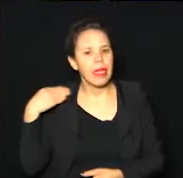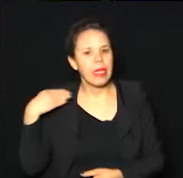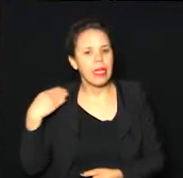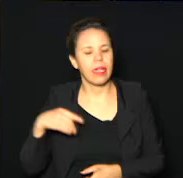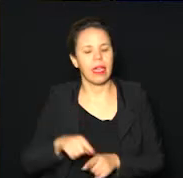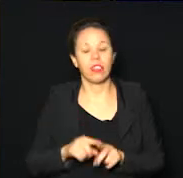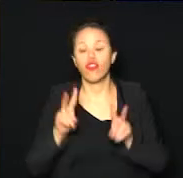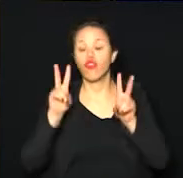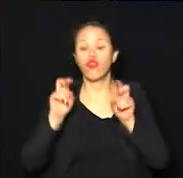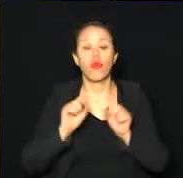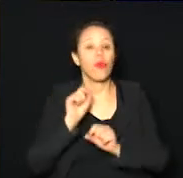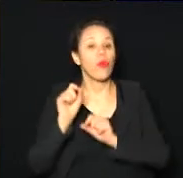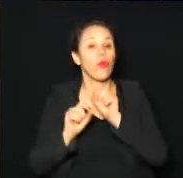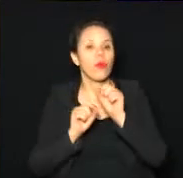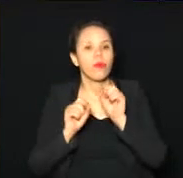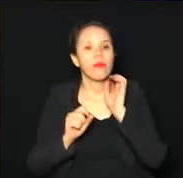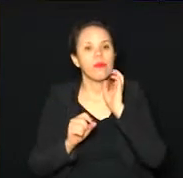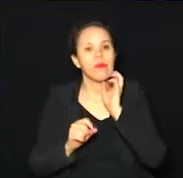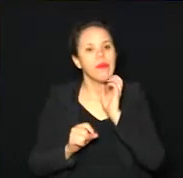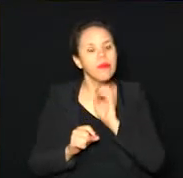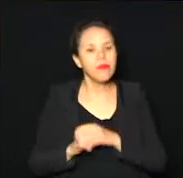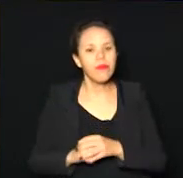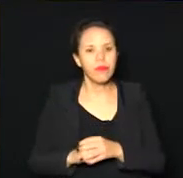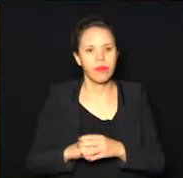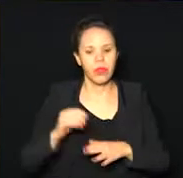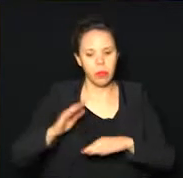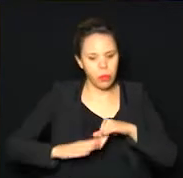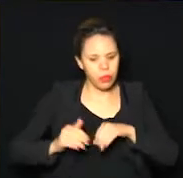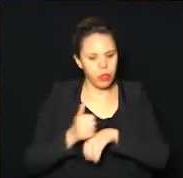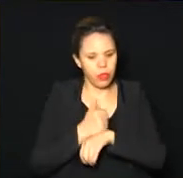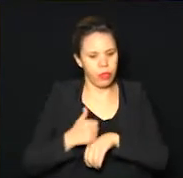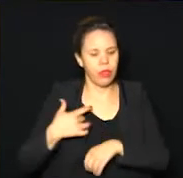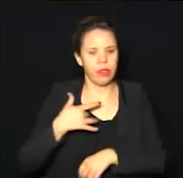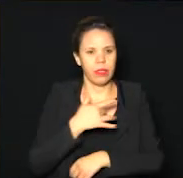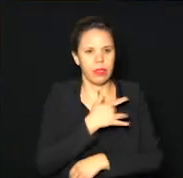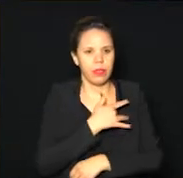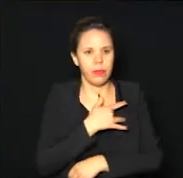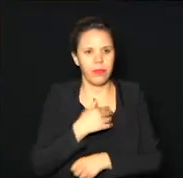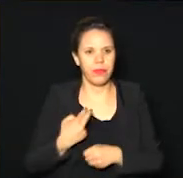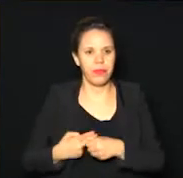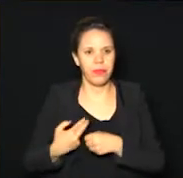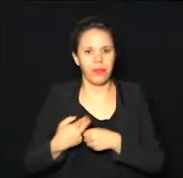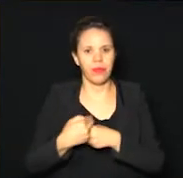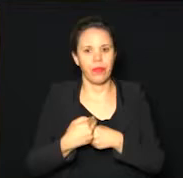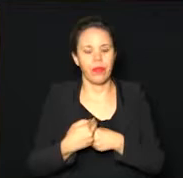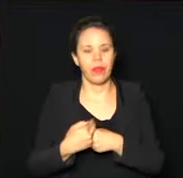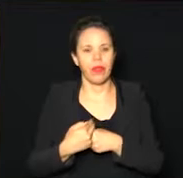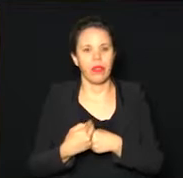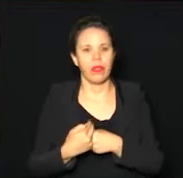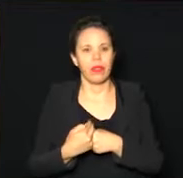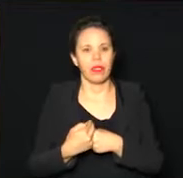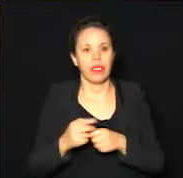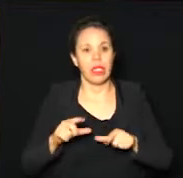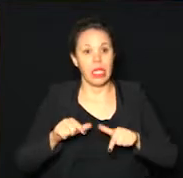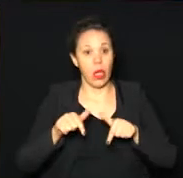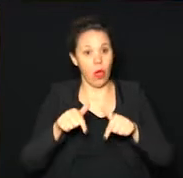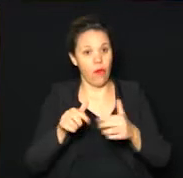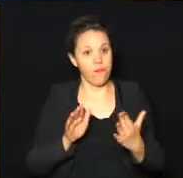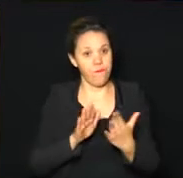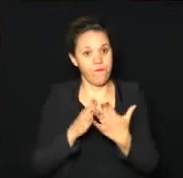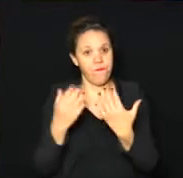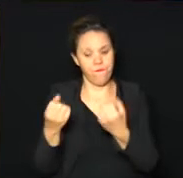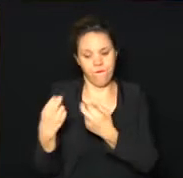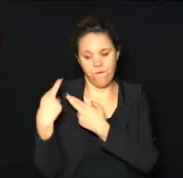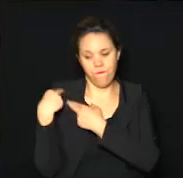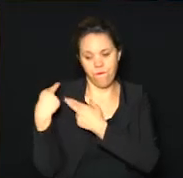questões relacionadas à situação dos profissionais de saúde da Unicamp e eles que estão envolvidos no